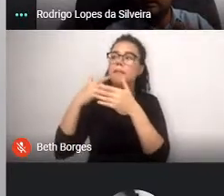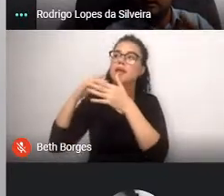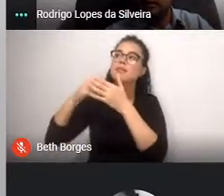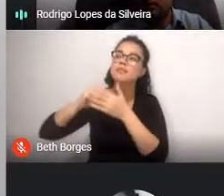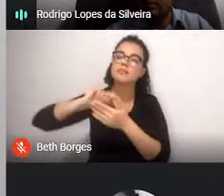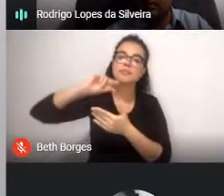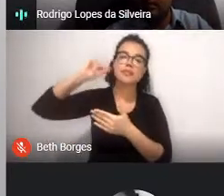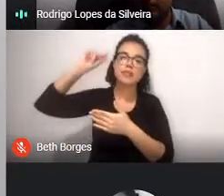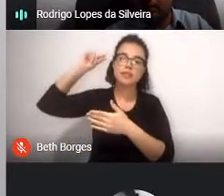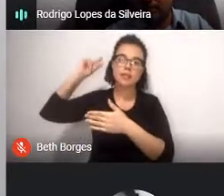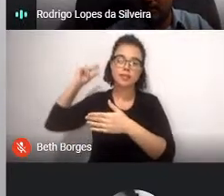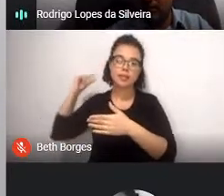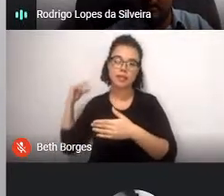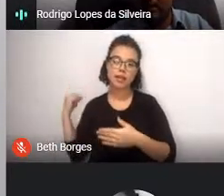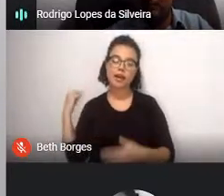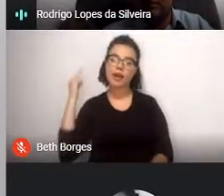muita